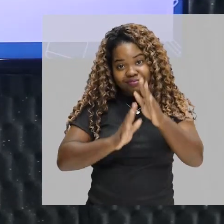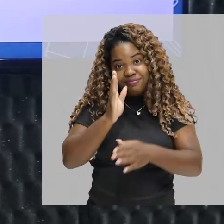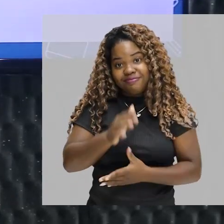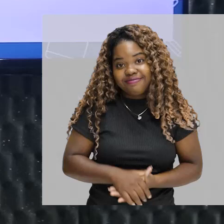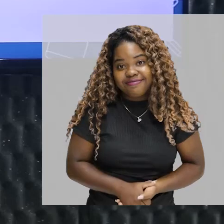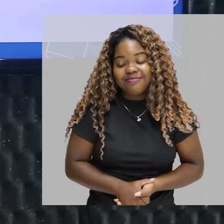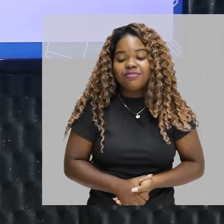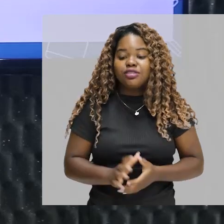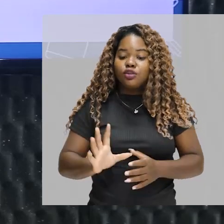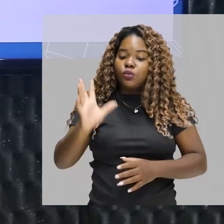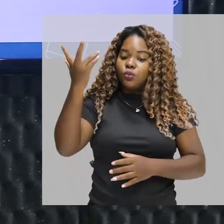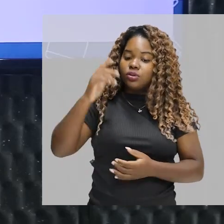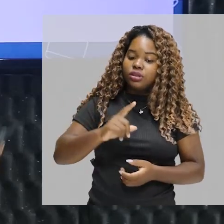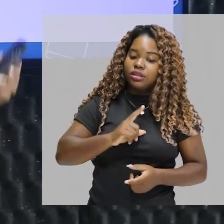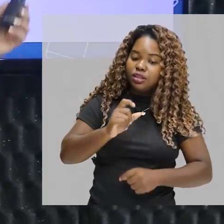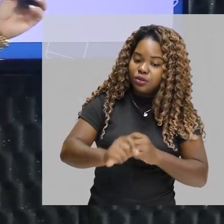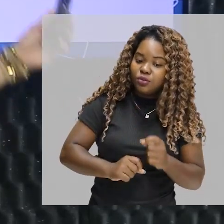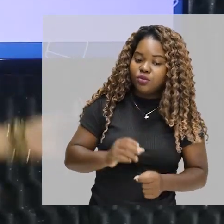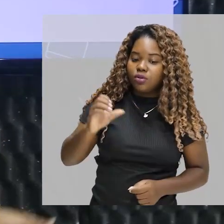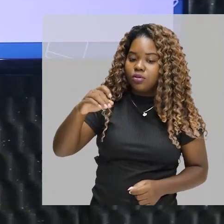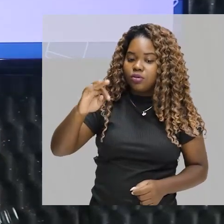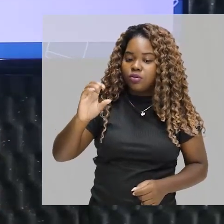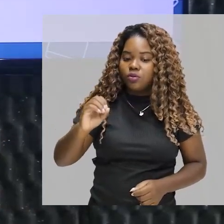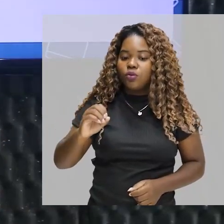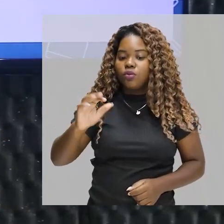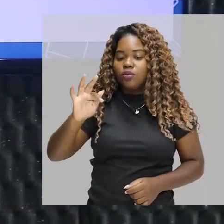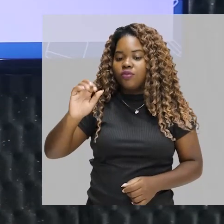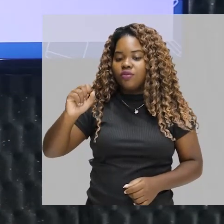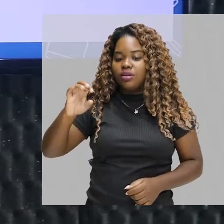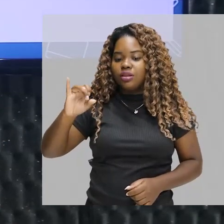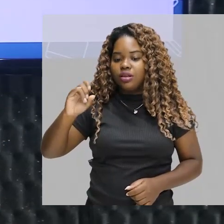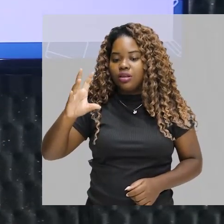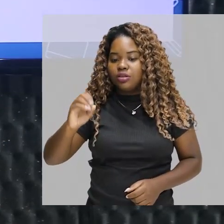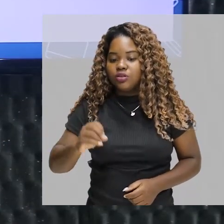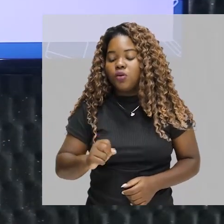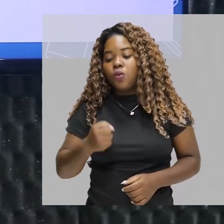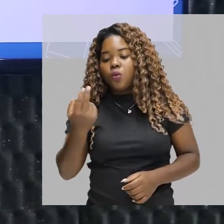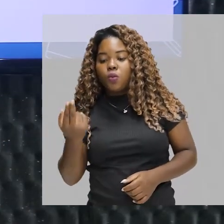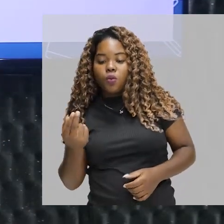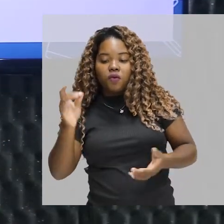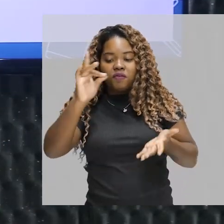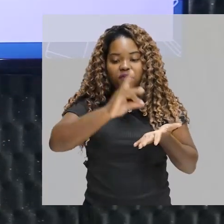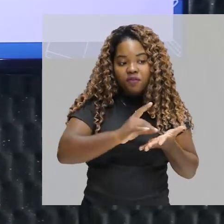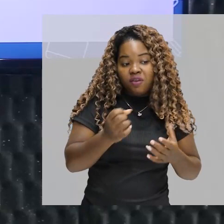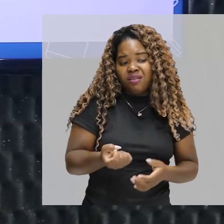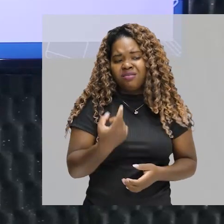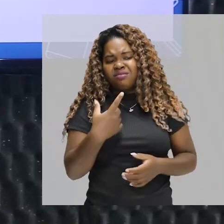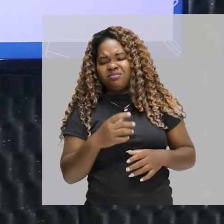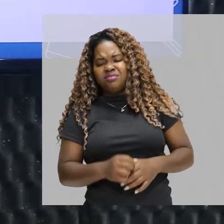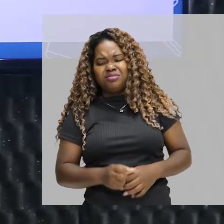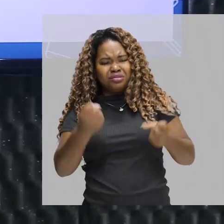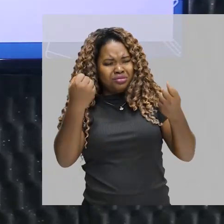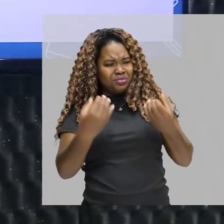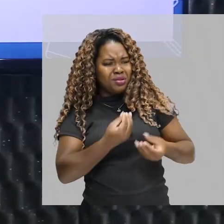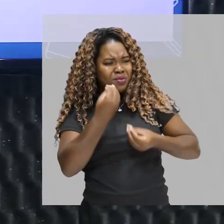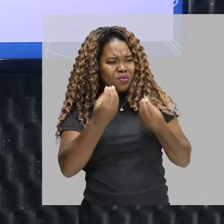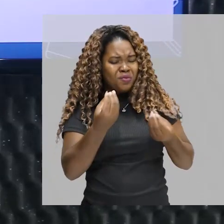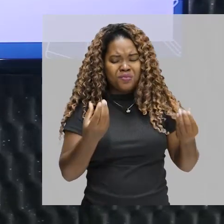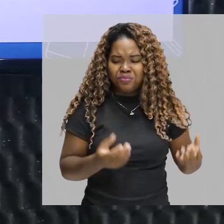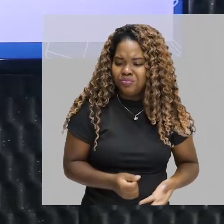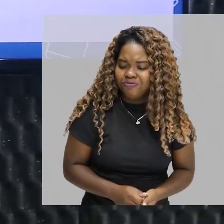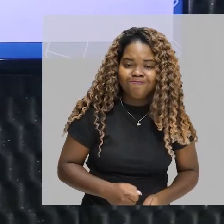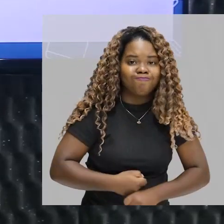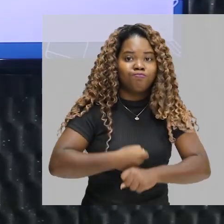quando isso acontece, nós temos um conto fantástico ou fatos igualmente estranhos e inexplicáveis. Não dá